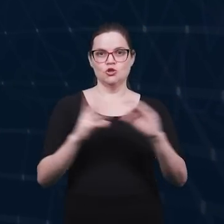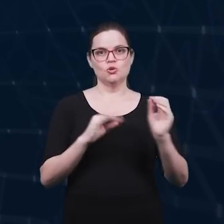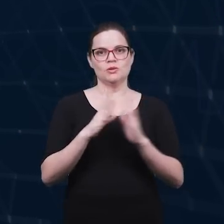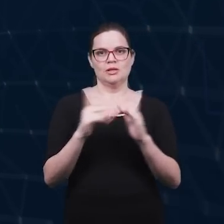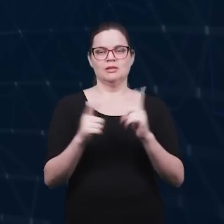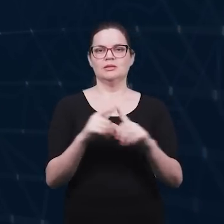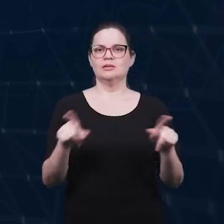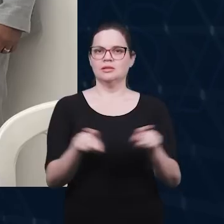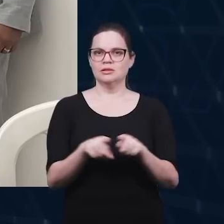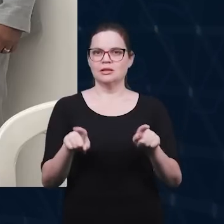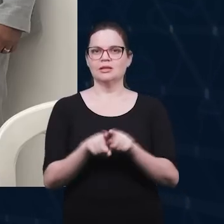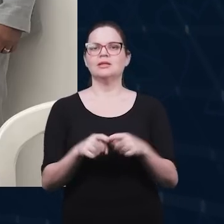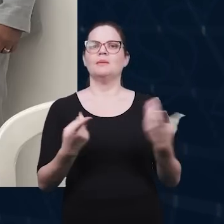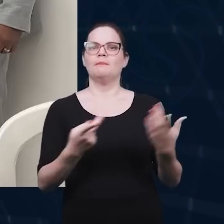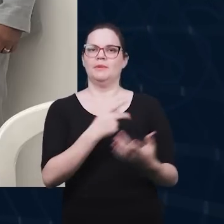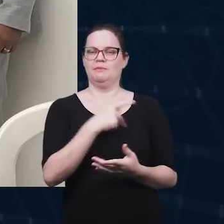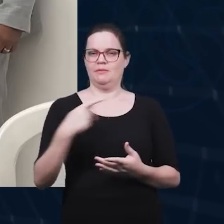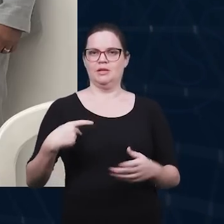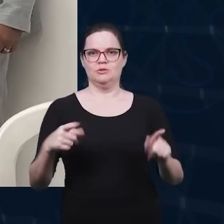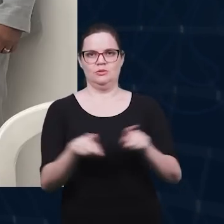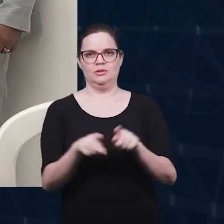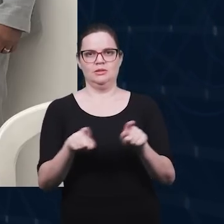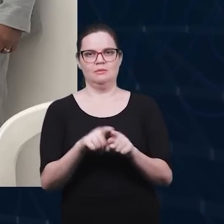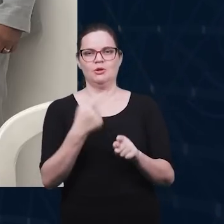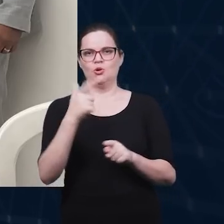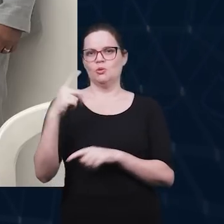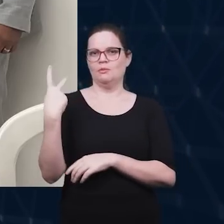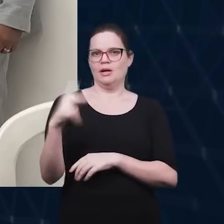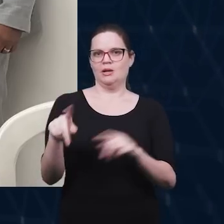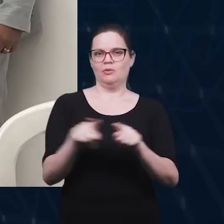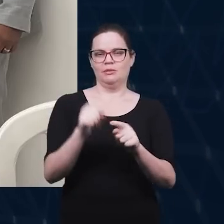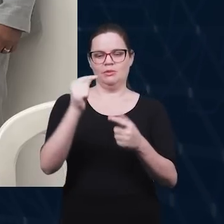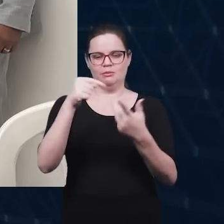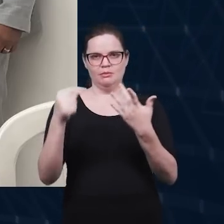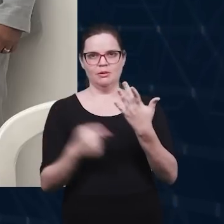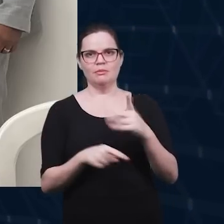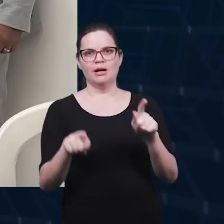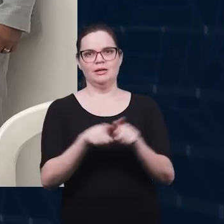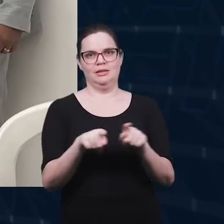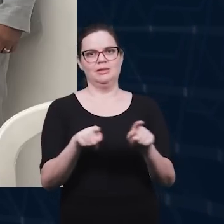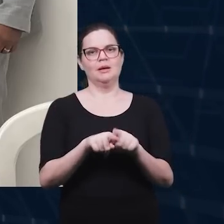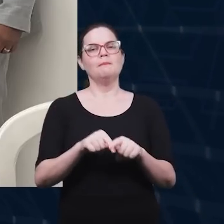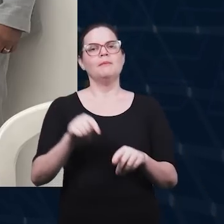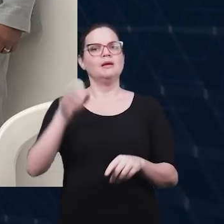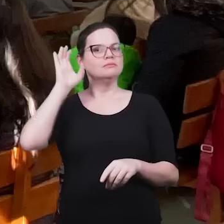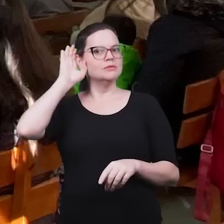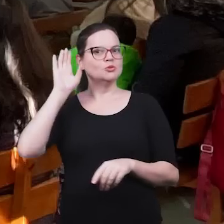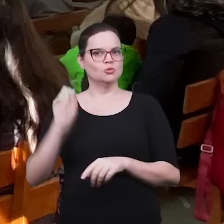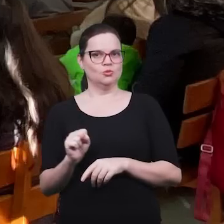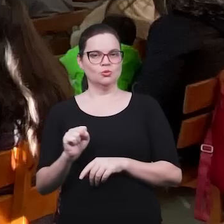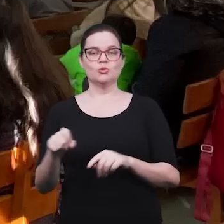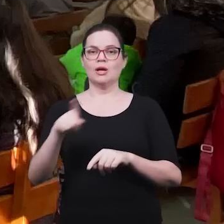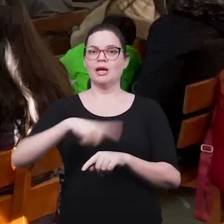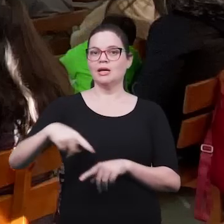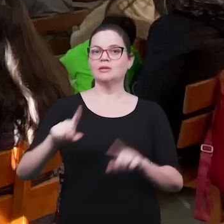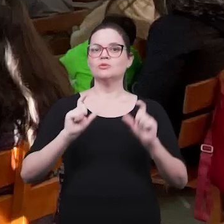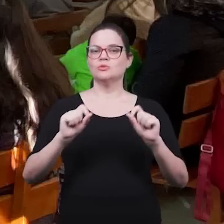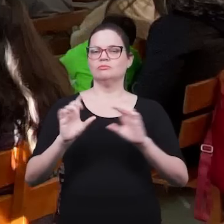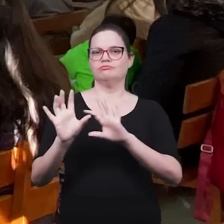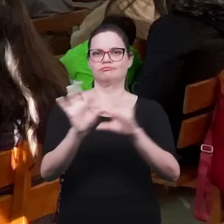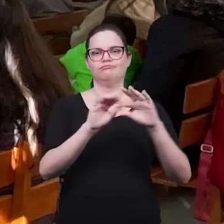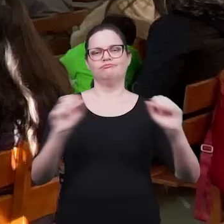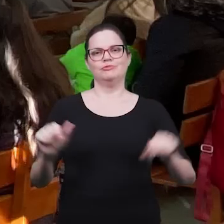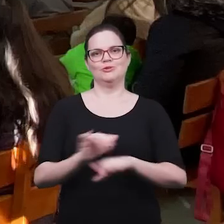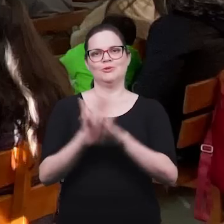Paraguai, além de pastores e irmãos da cidade de Pedro Rua Cabalheiro e Campo Grande, Mato Grosso do Sul, que se uniram para glorificar ao